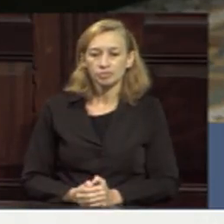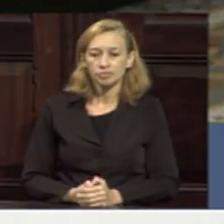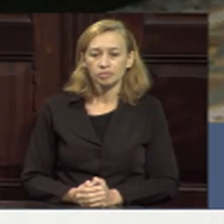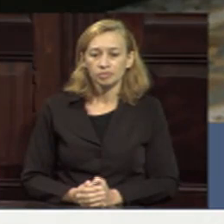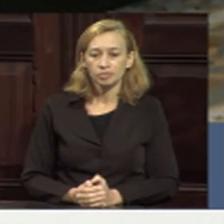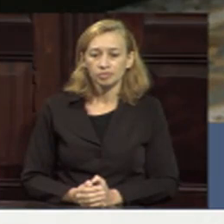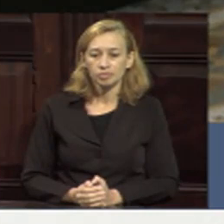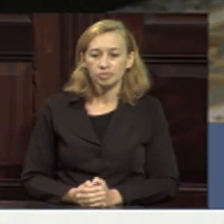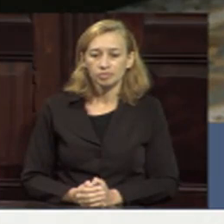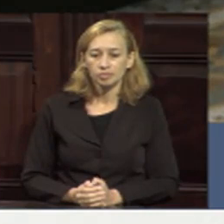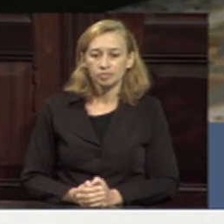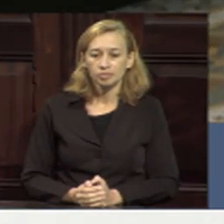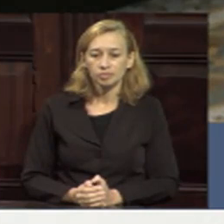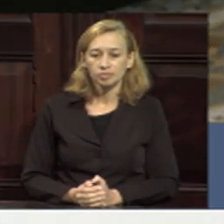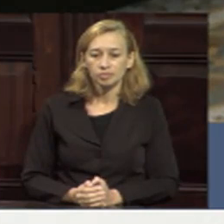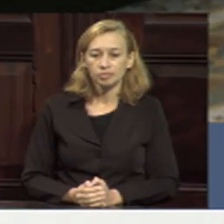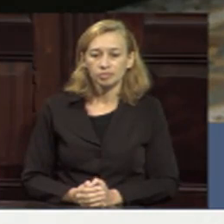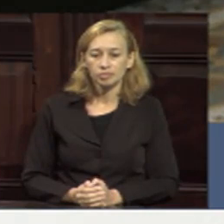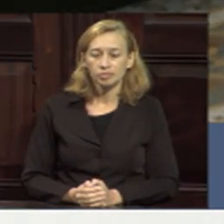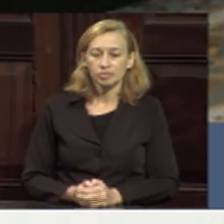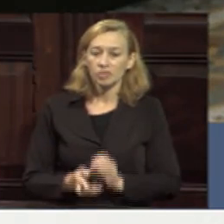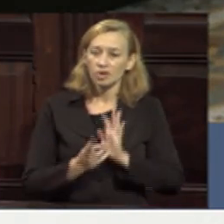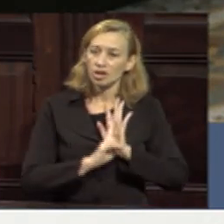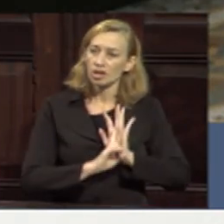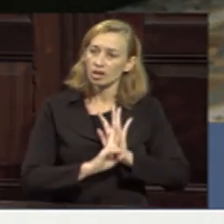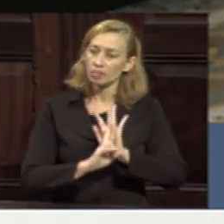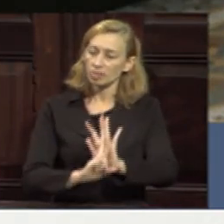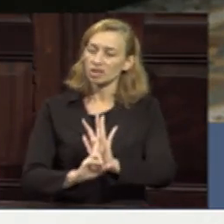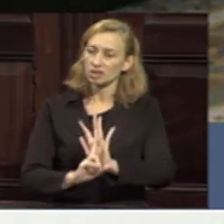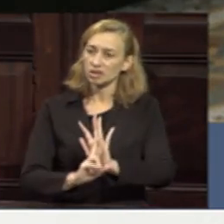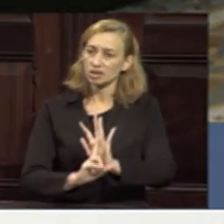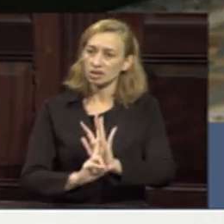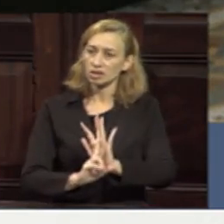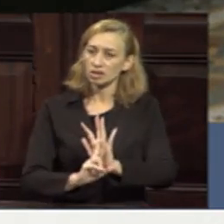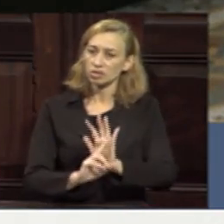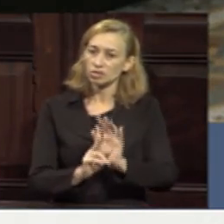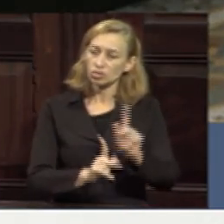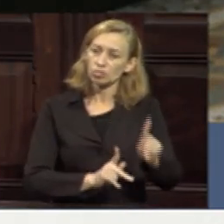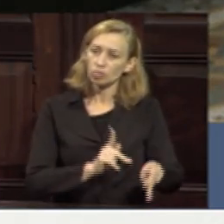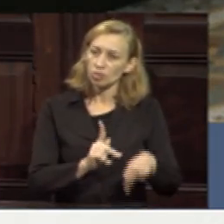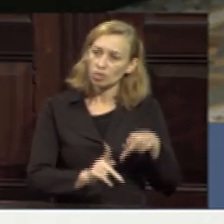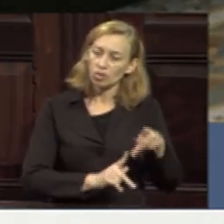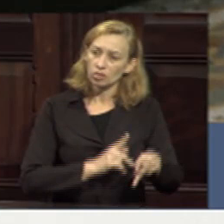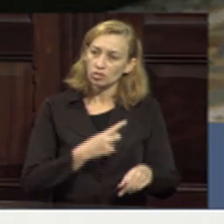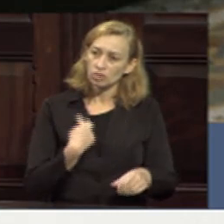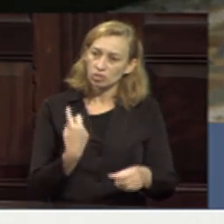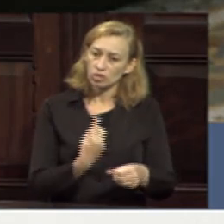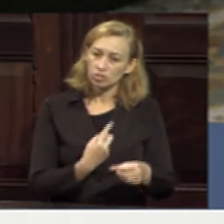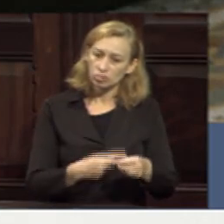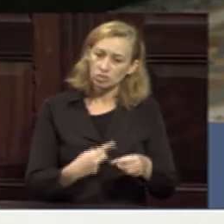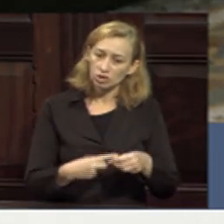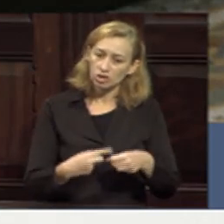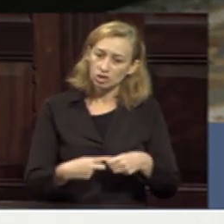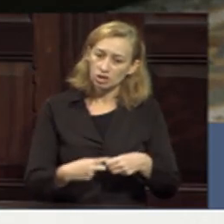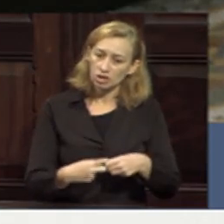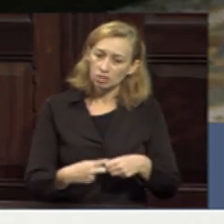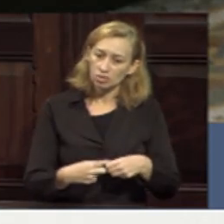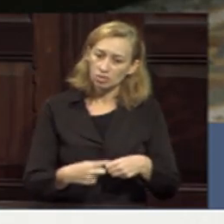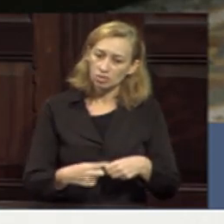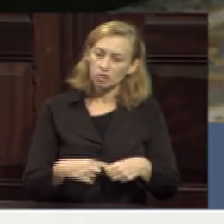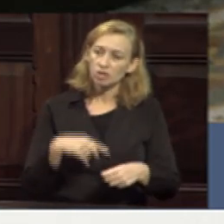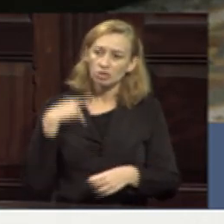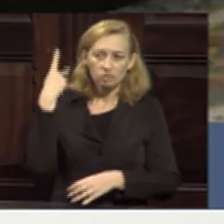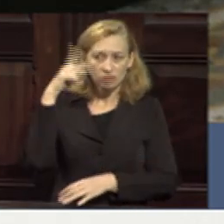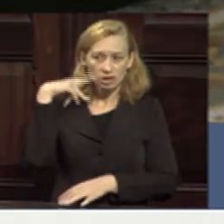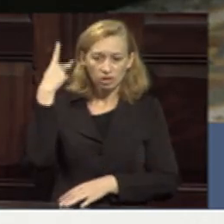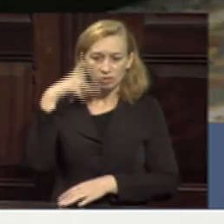pelo fato de ser uma representante legítima do povo do nosso município, exercendo o mandato de